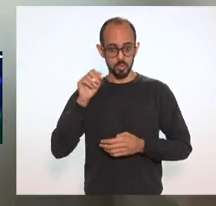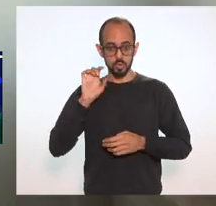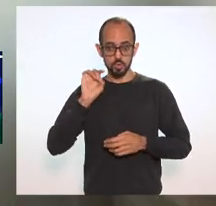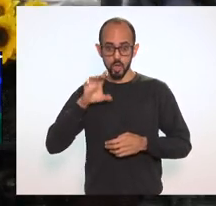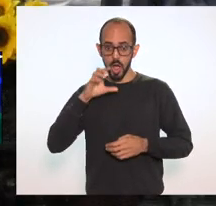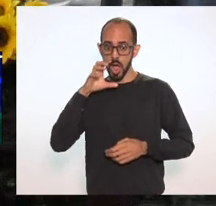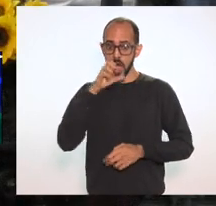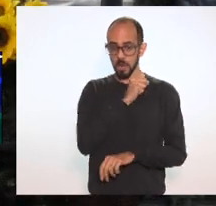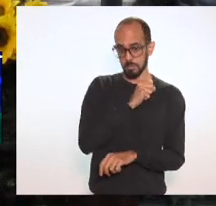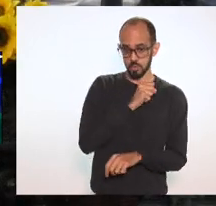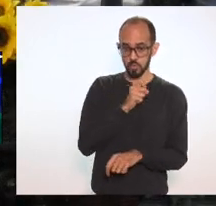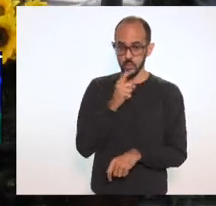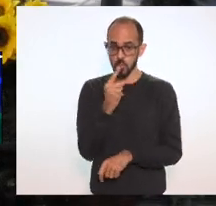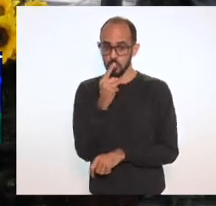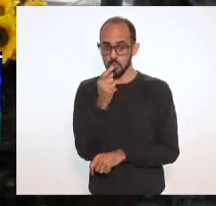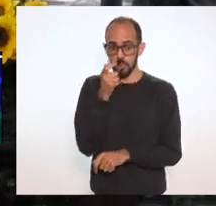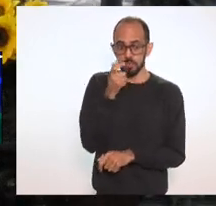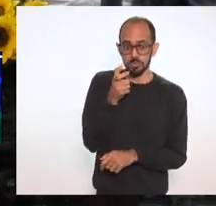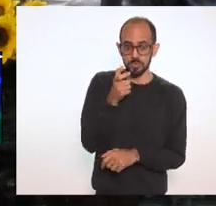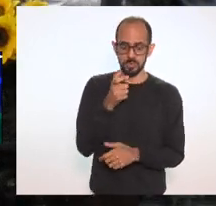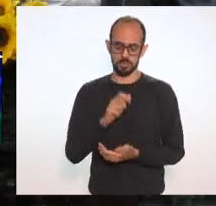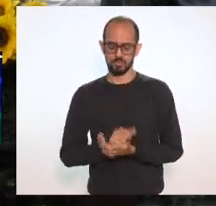por favor